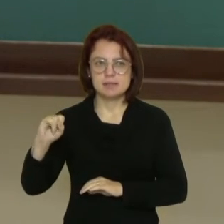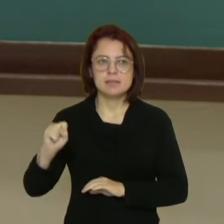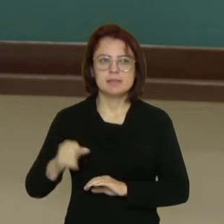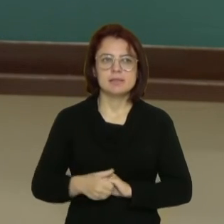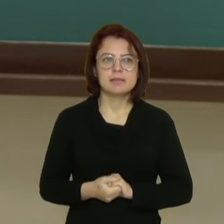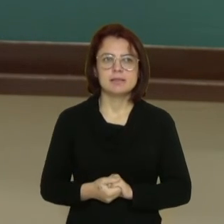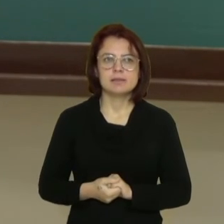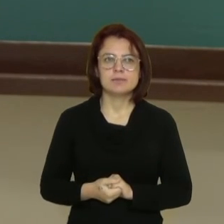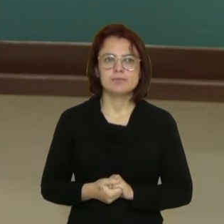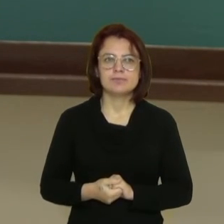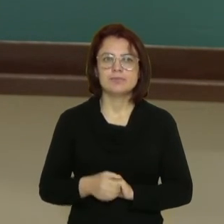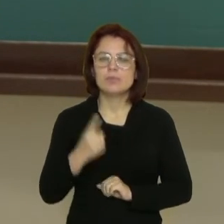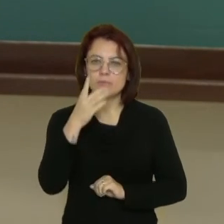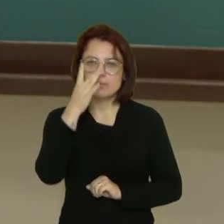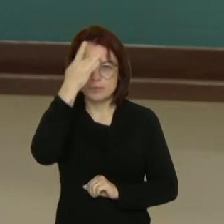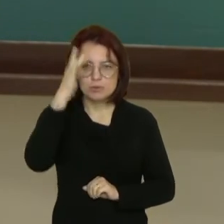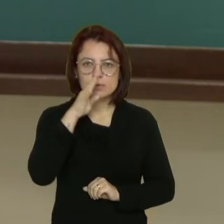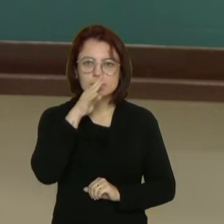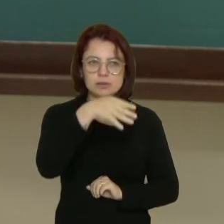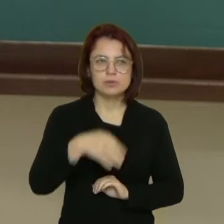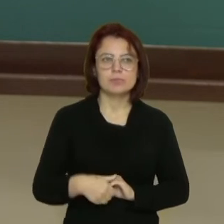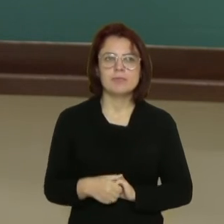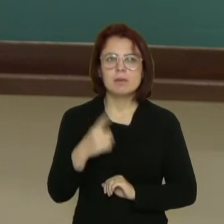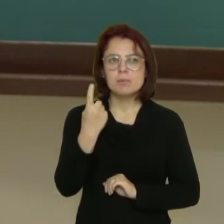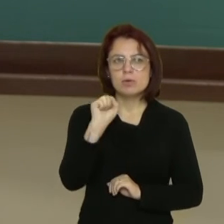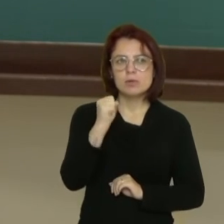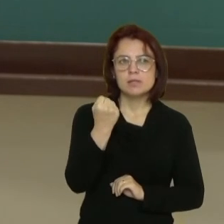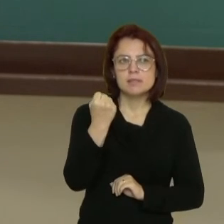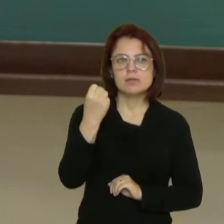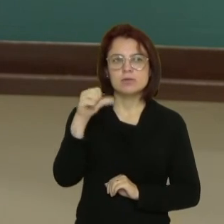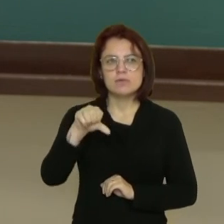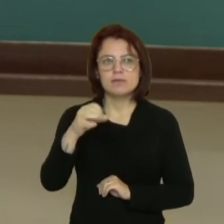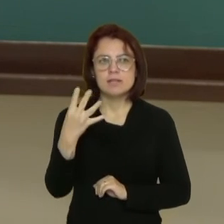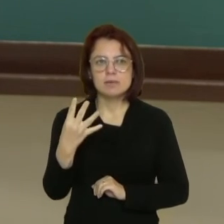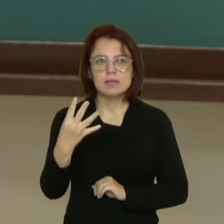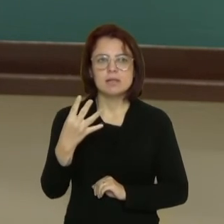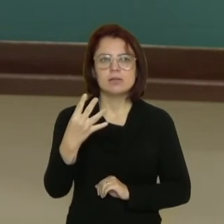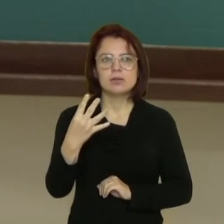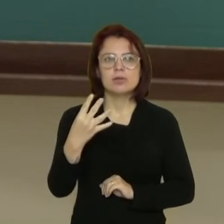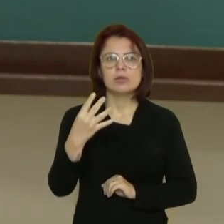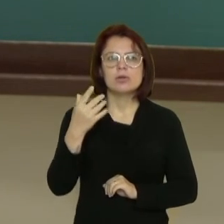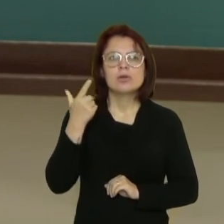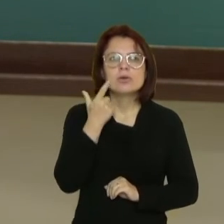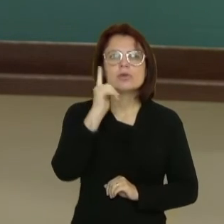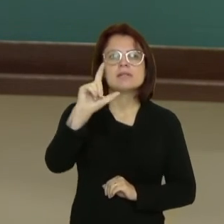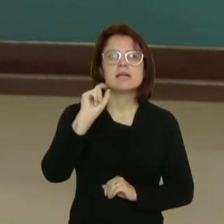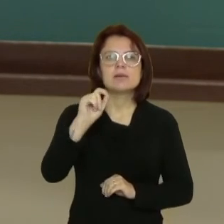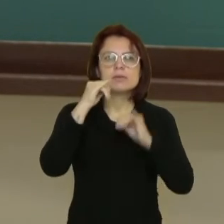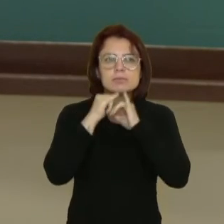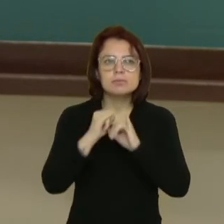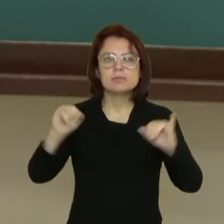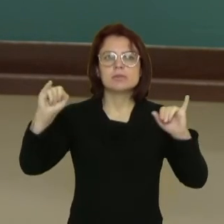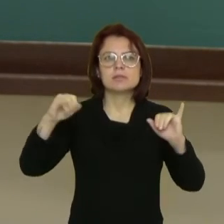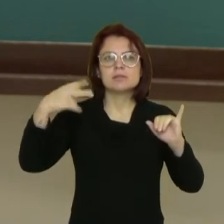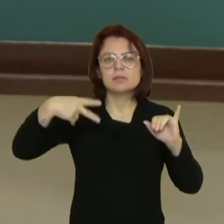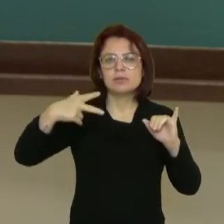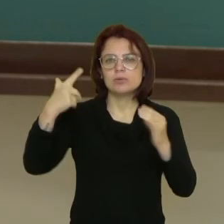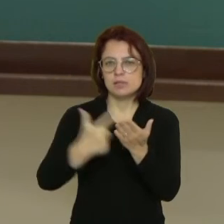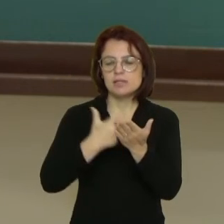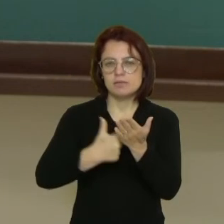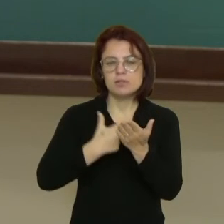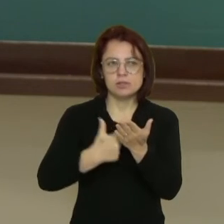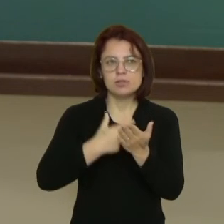um de seus maiores críticos. Em 1894, ele consegue publicar o segundo livro de histórias